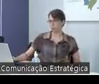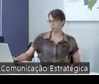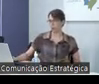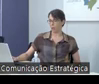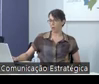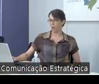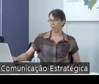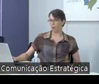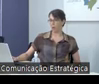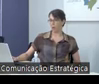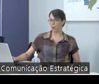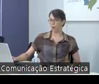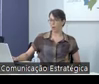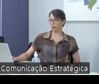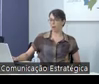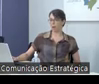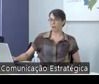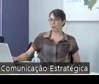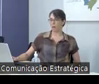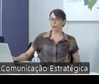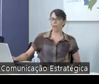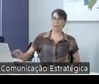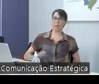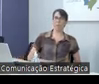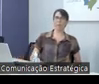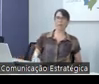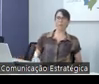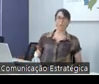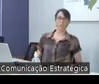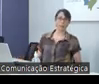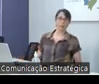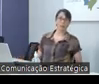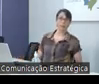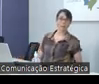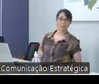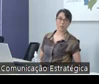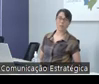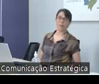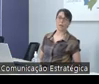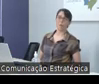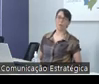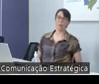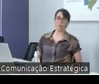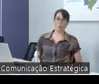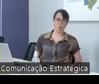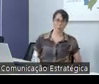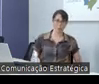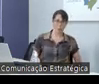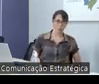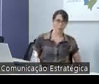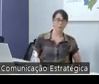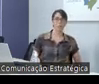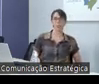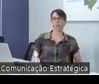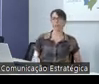do a Unifesp é aqui para aqueles que tiverem interesse em aprender um